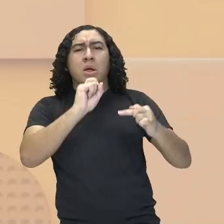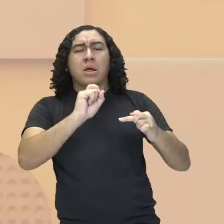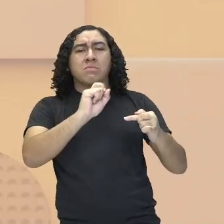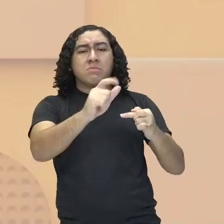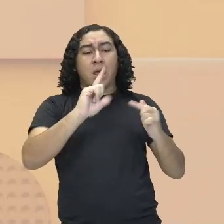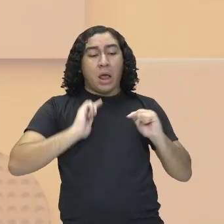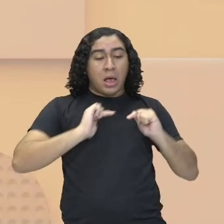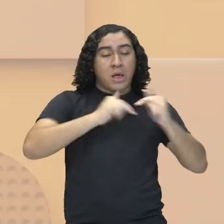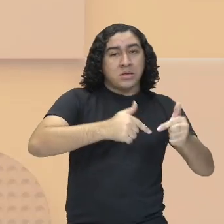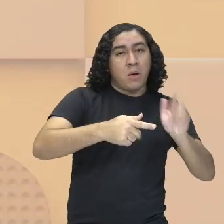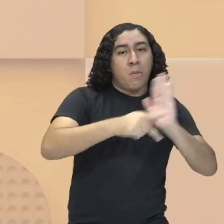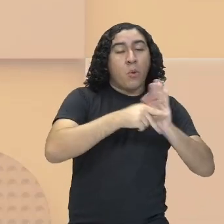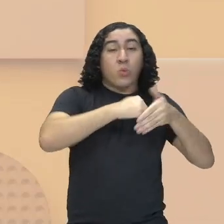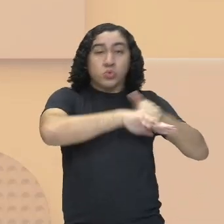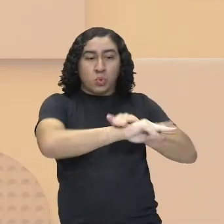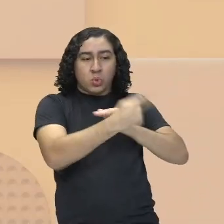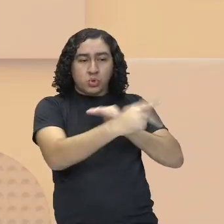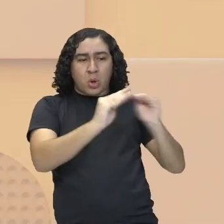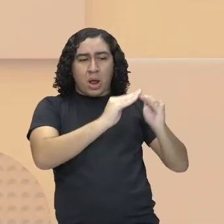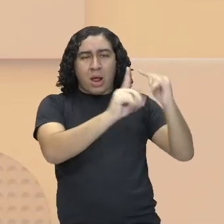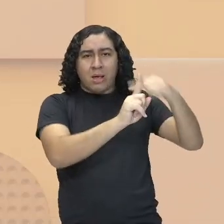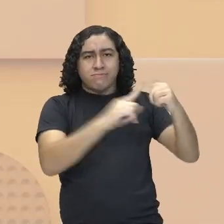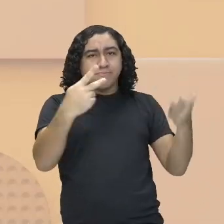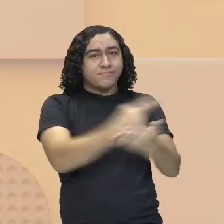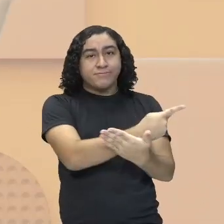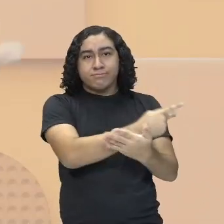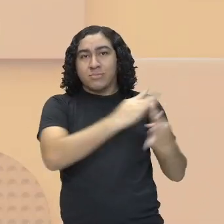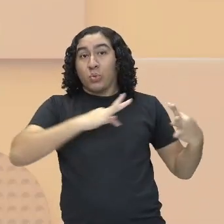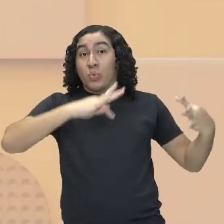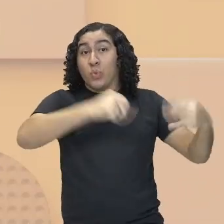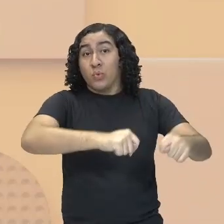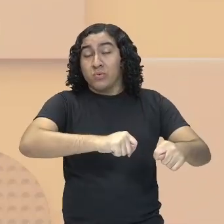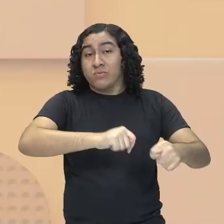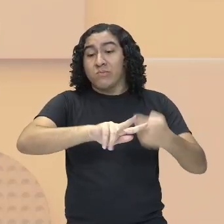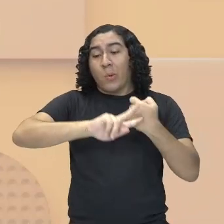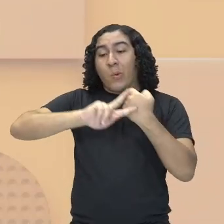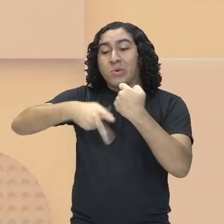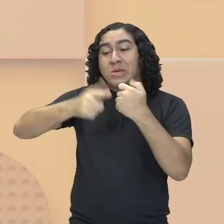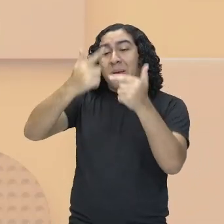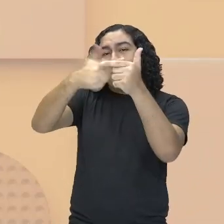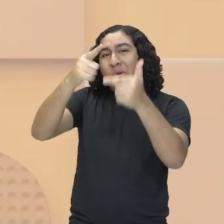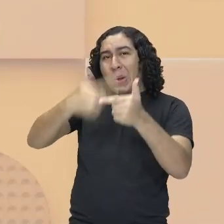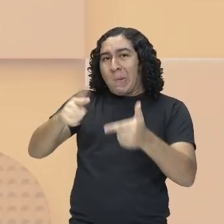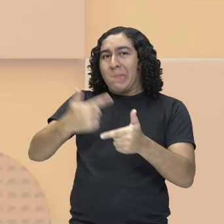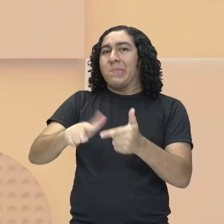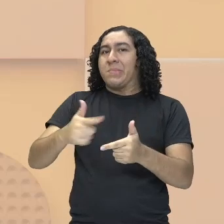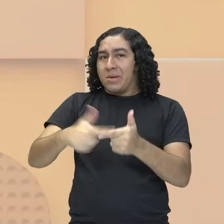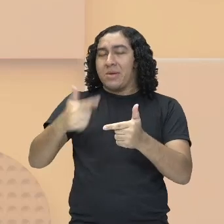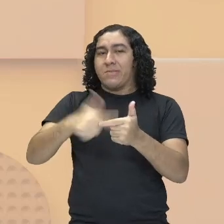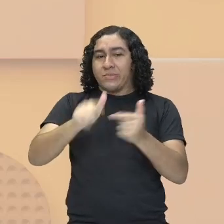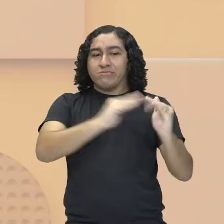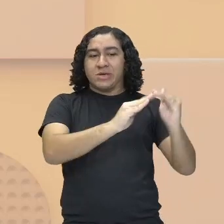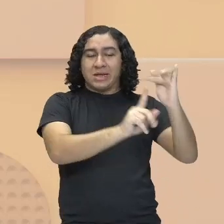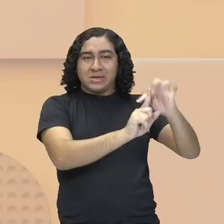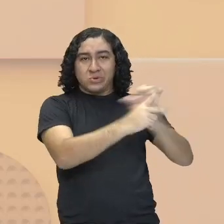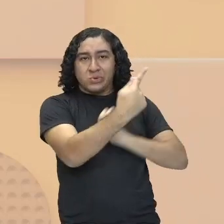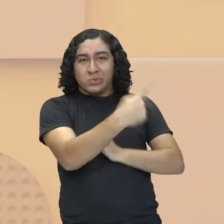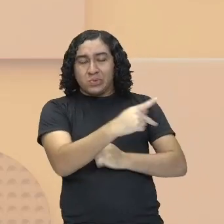está adotando estão erradas, estão equivocadas. Isso vai gerar ali um problema gigantesco para a igreja.